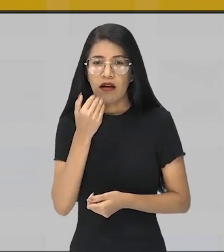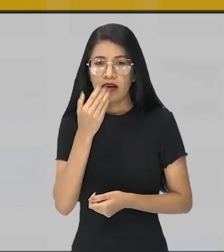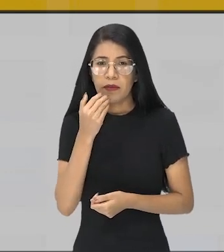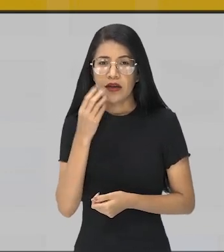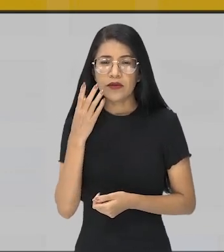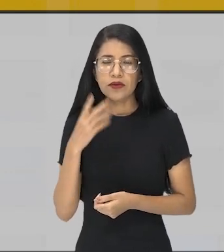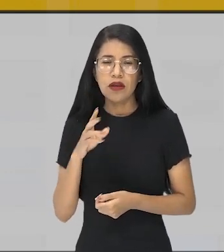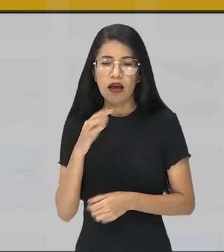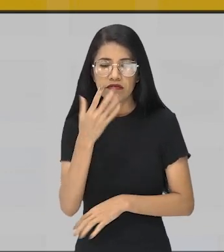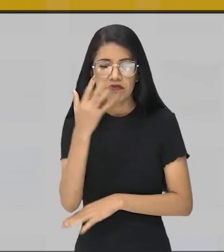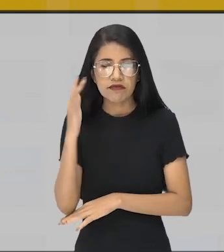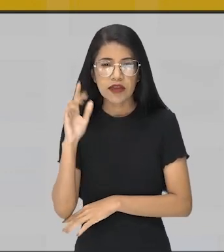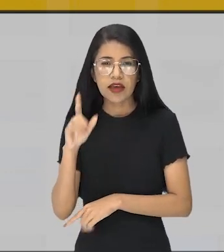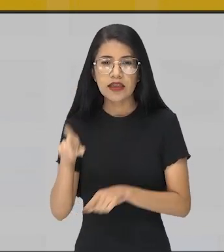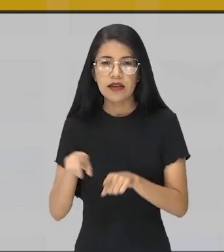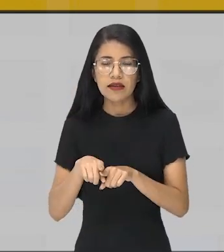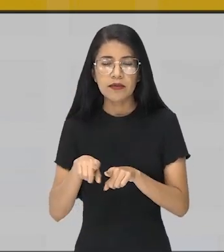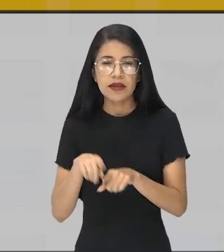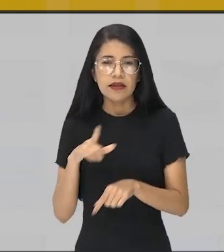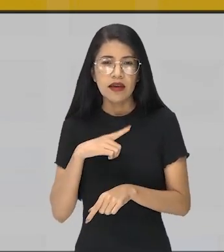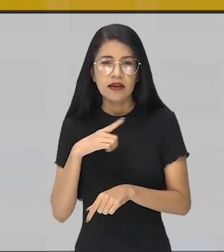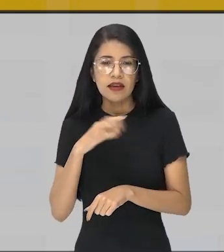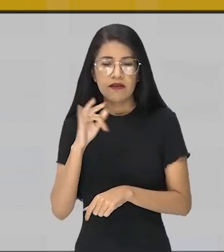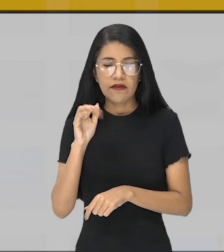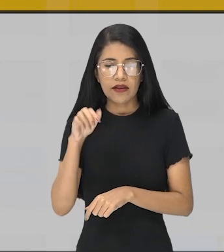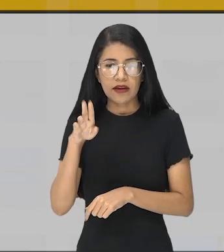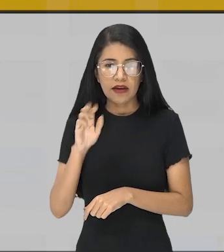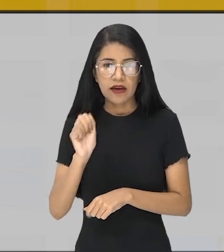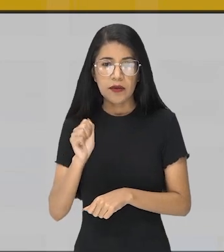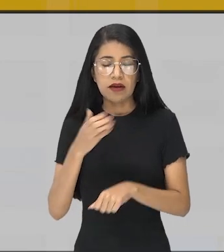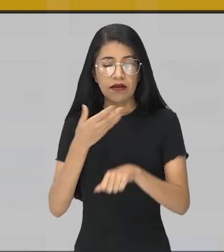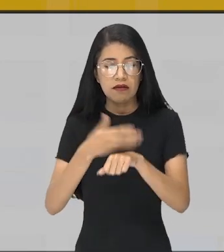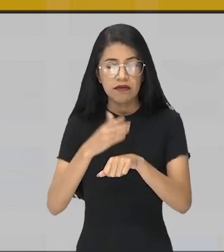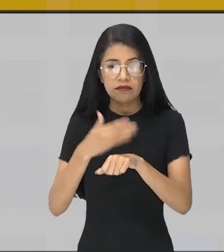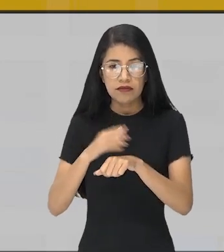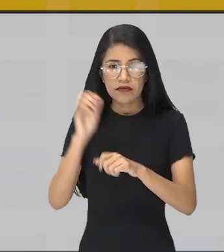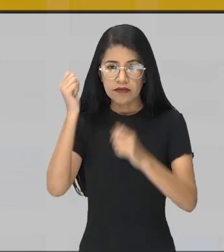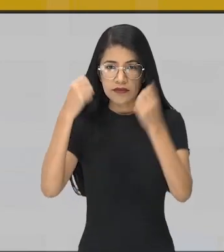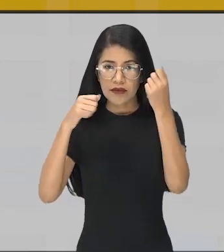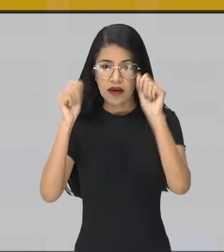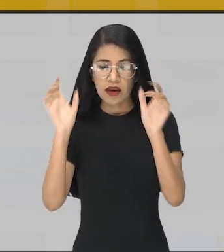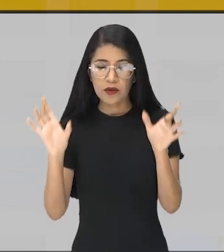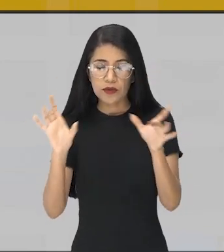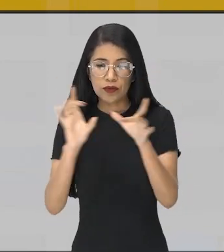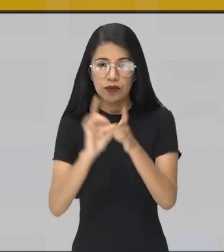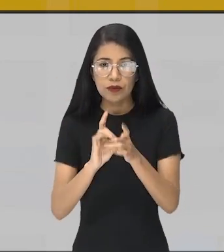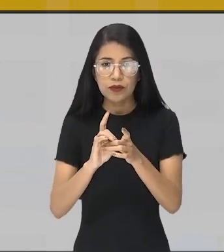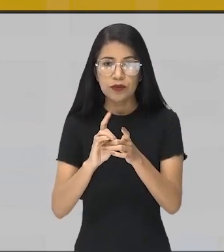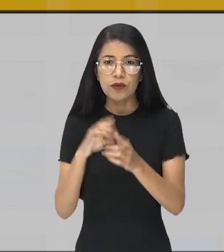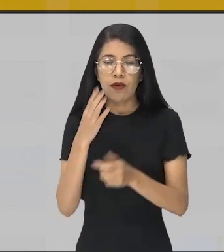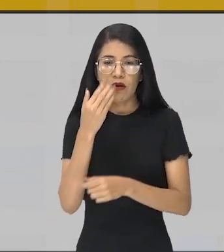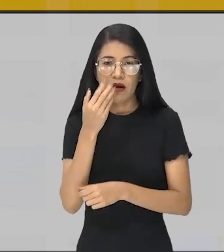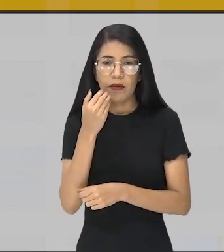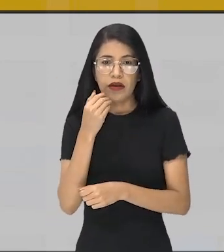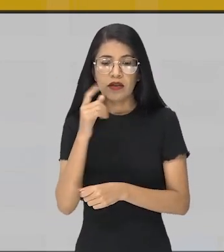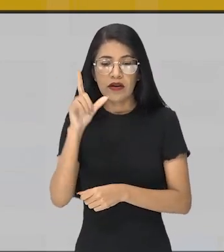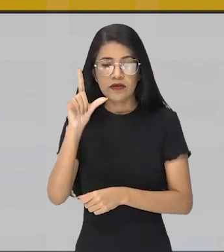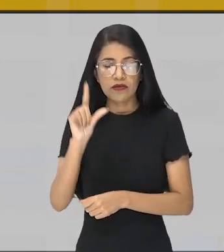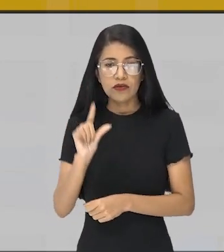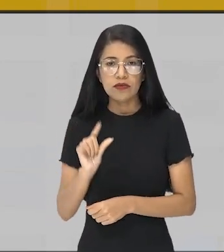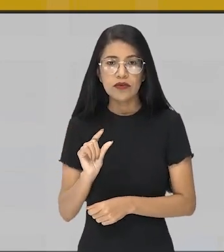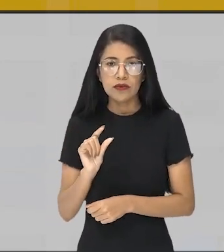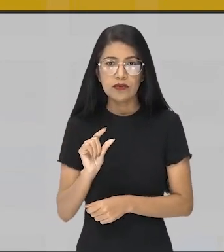e ricos em fibras. E o exercício físico, que aliado à dieta vai fazer com que haja a diminuição